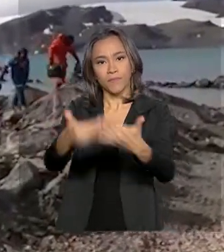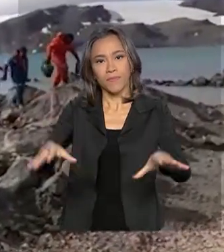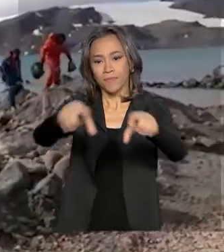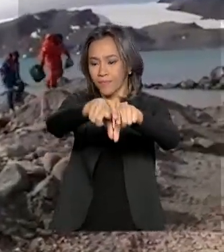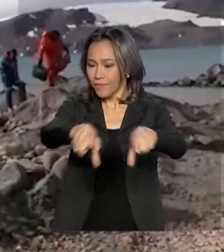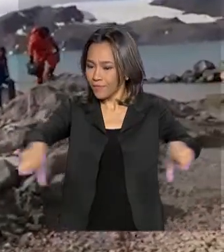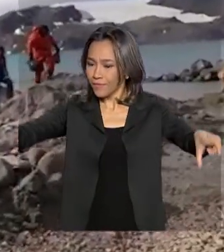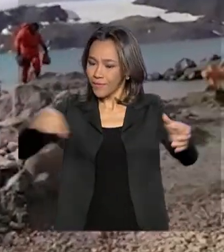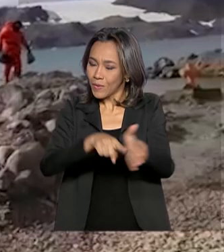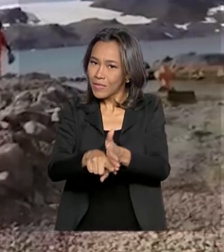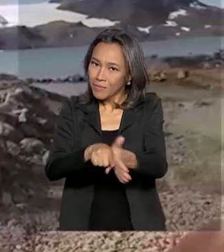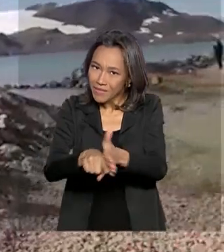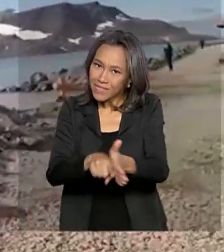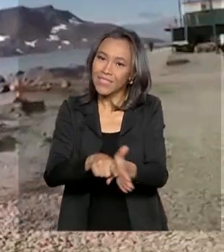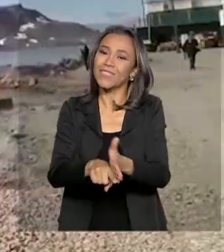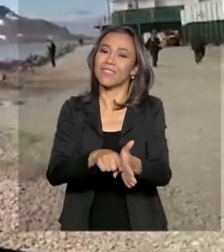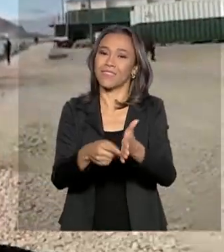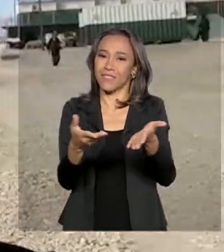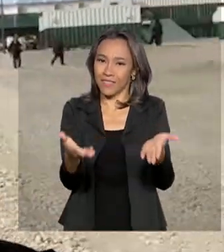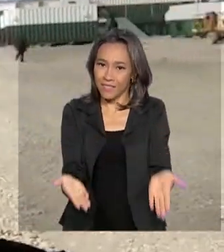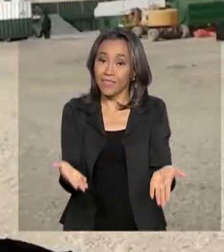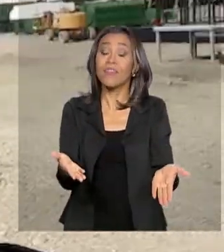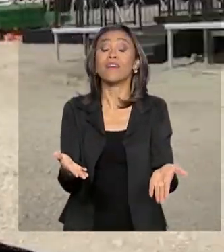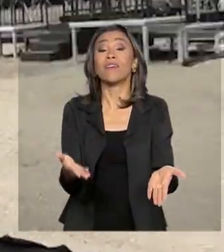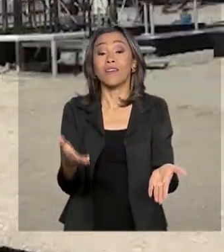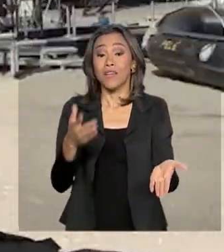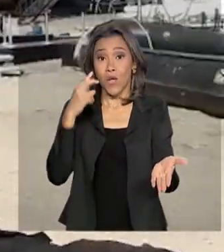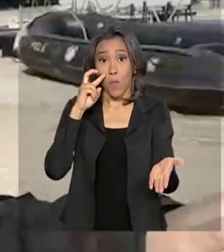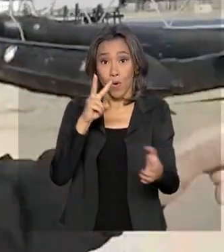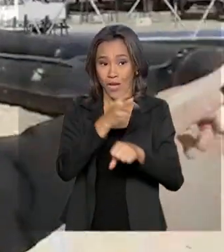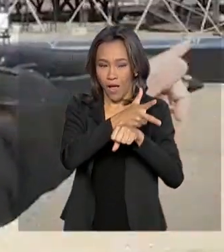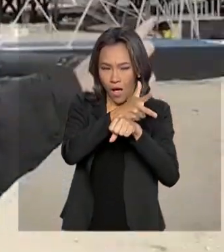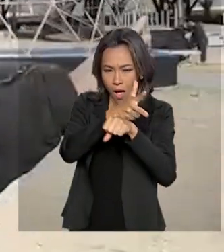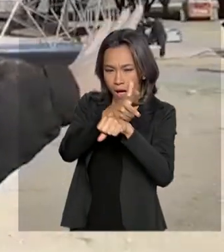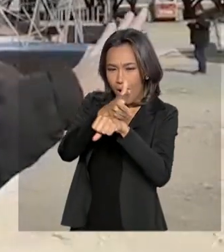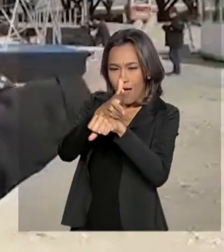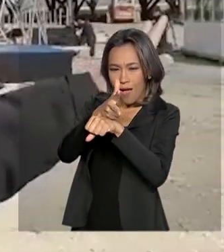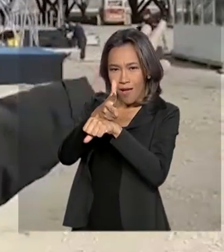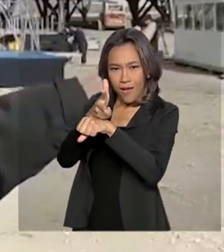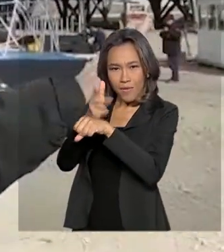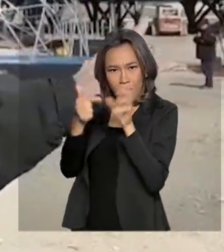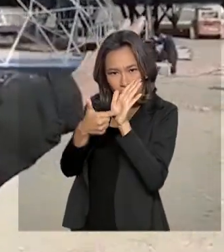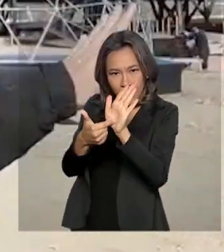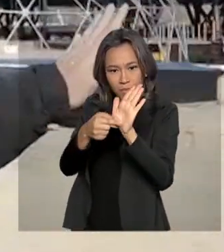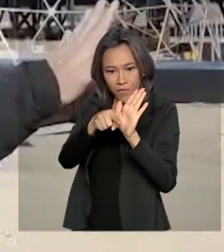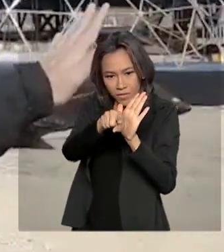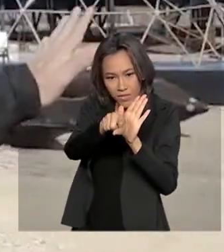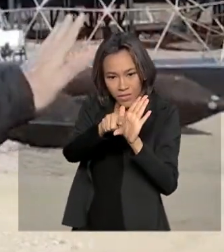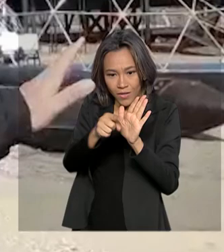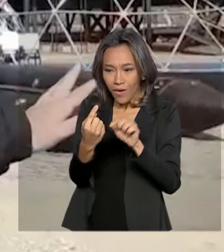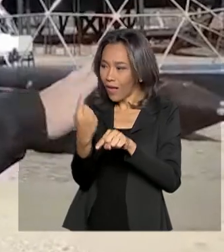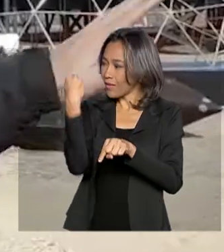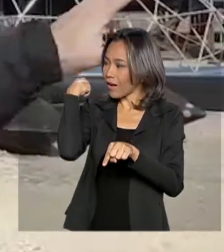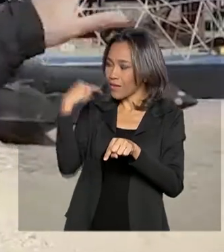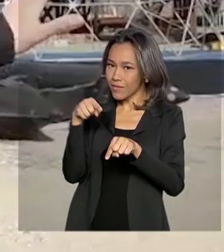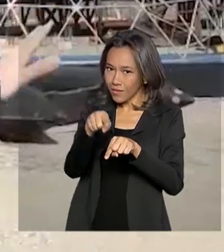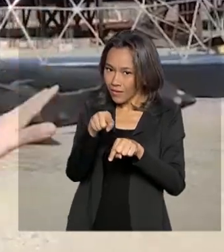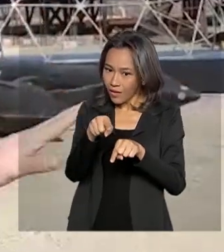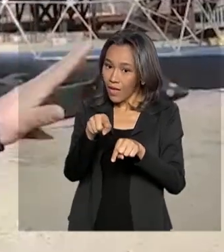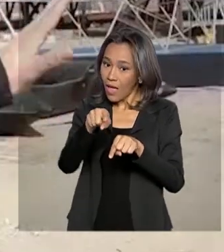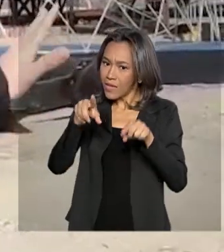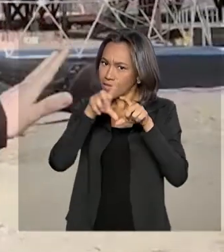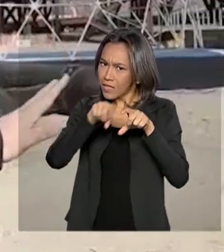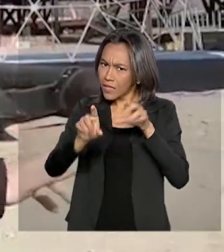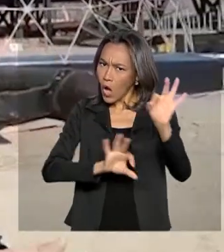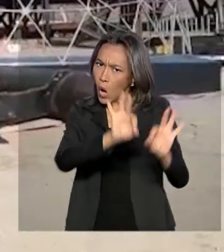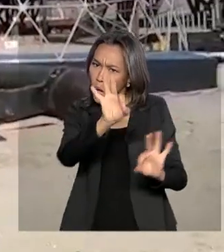estação Comandante Ferraz. Vou virar aqui um pouquinho para mostrar a nova estação brasileira na Antártica. Ela está bem ali atrás. Essa estrutura que está